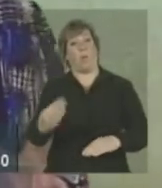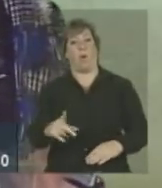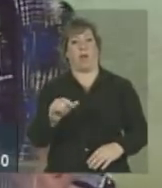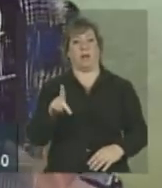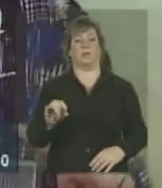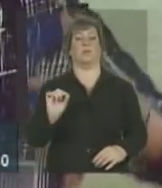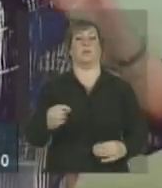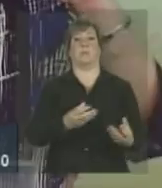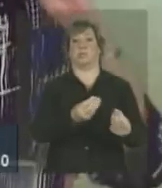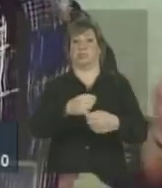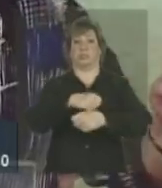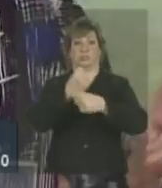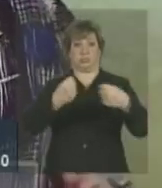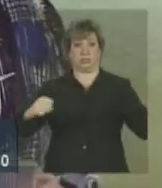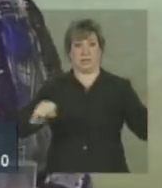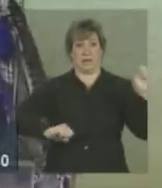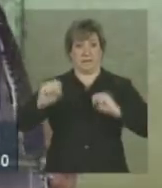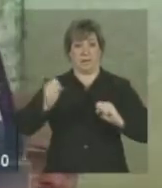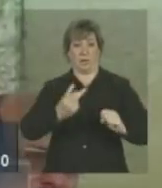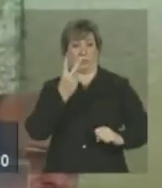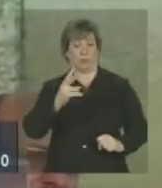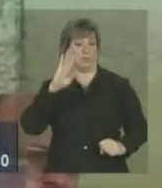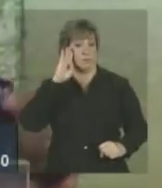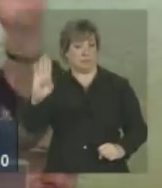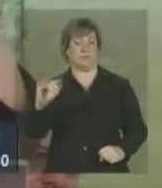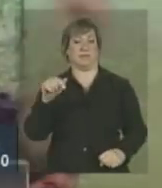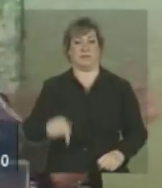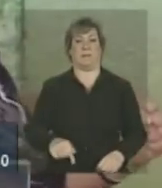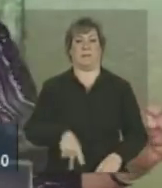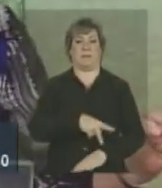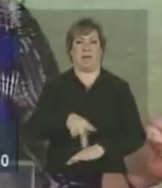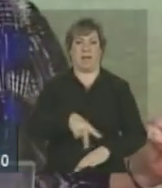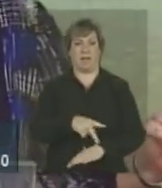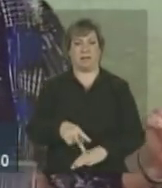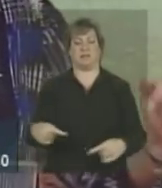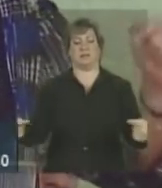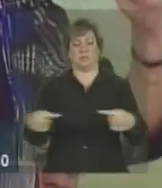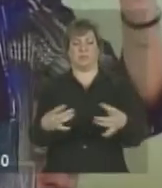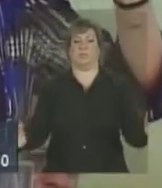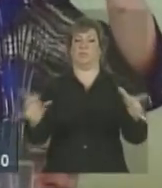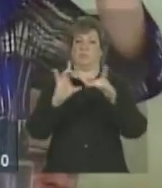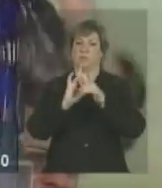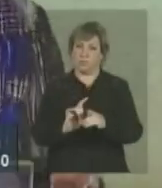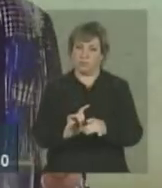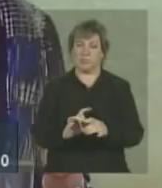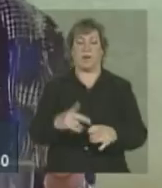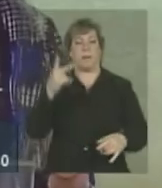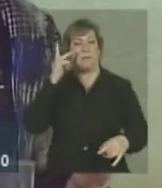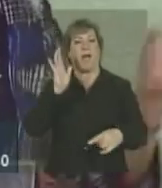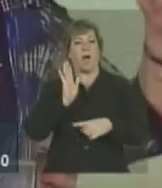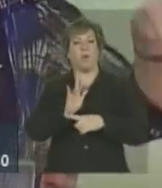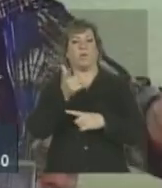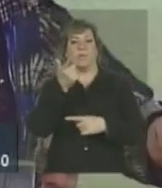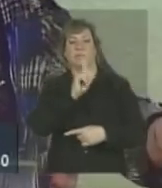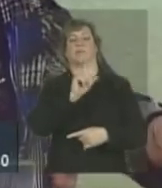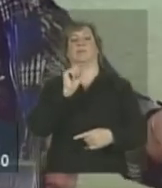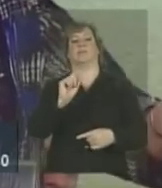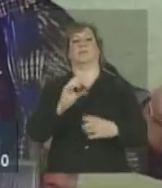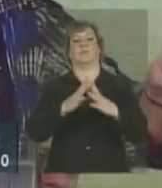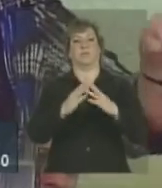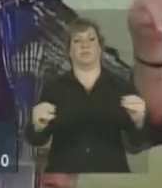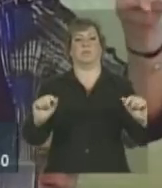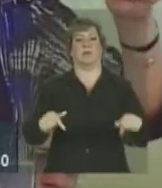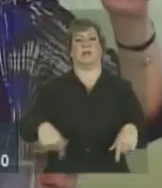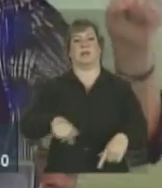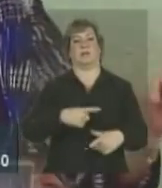grandes empresas, as duas grandes empresas desse país, se dessem as mãos para permitir